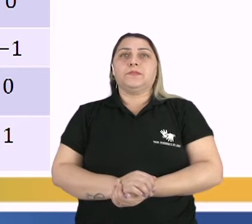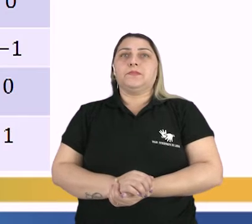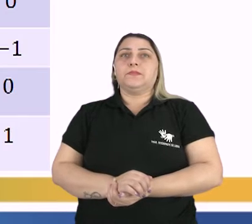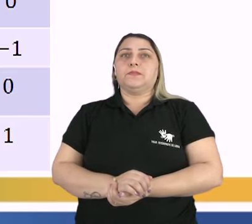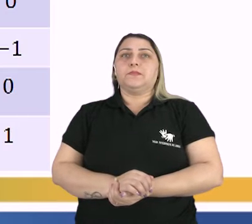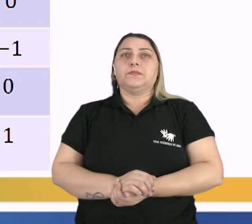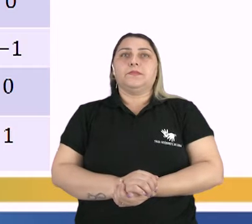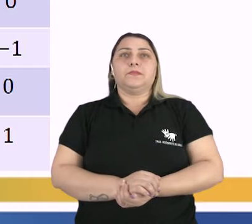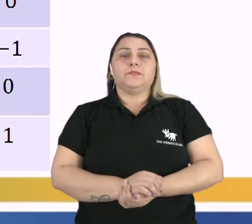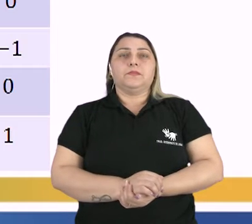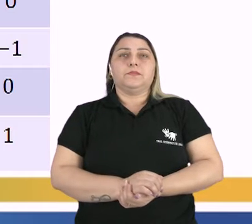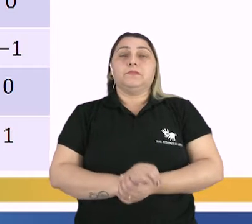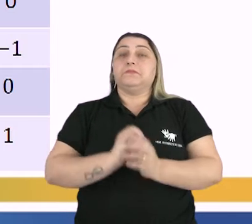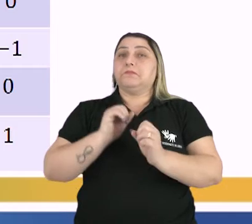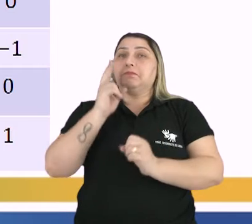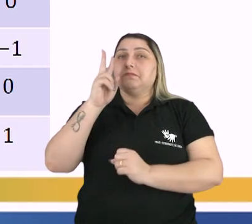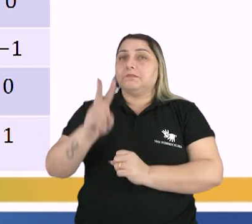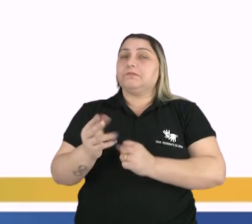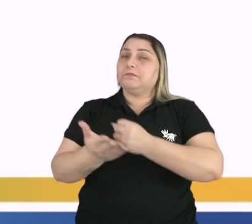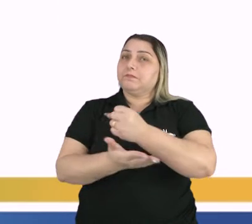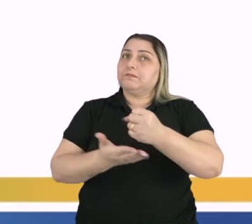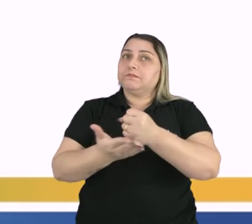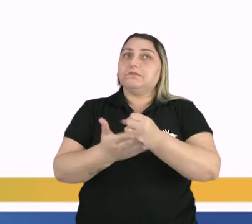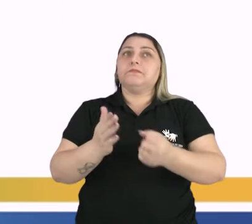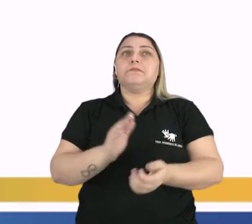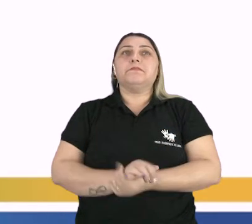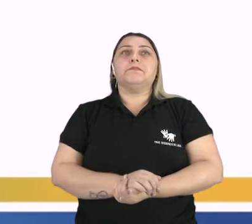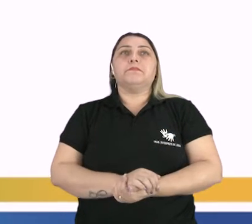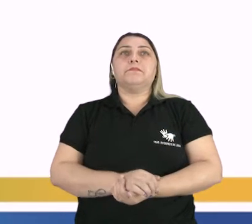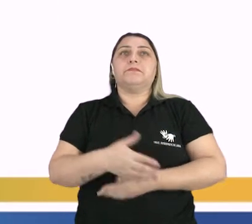como cosseno, podemos dizer que é o básico,